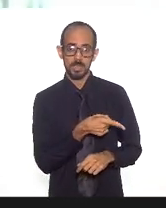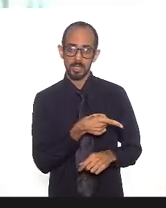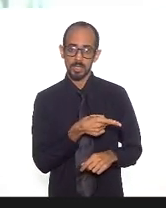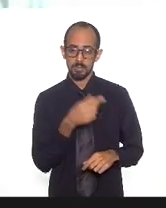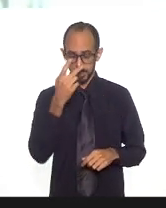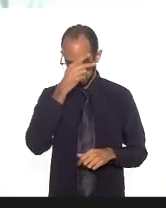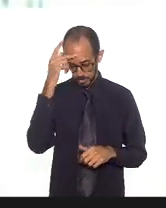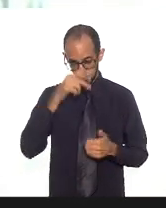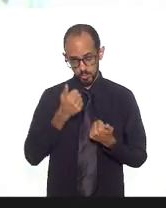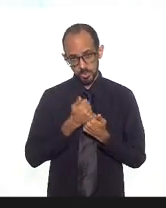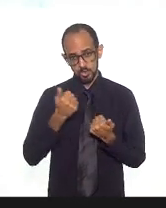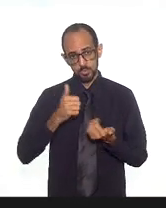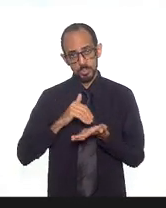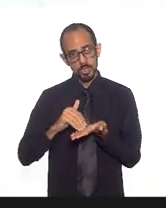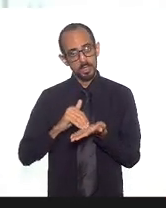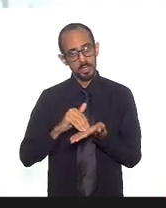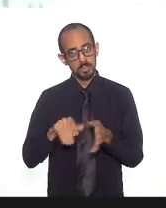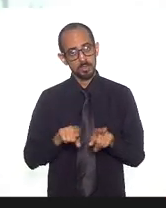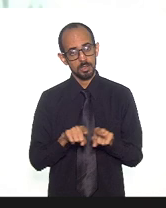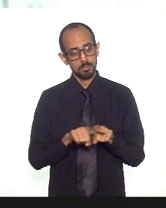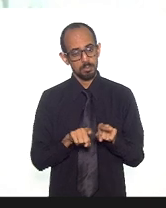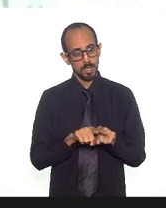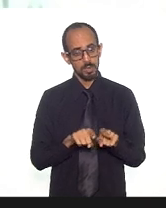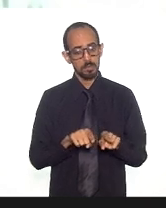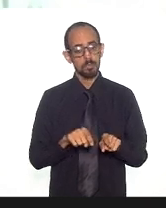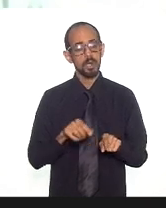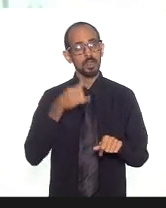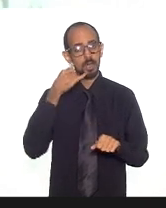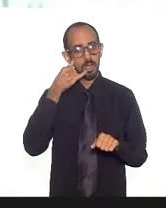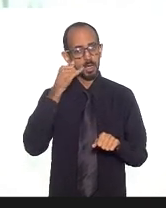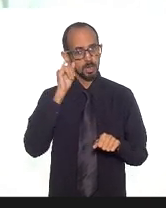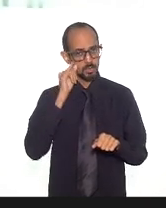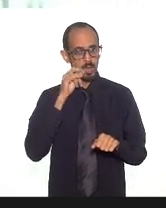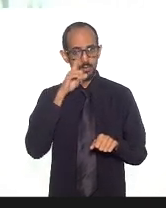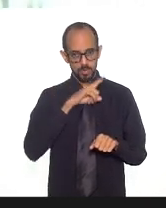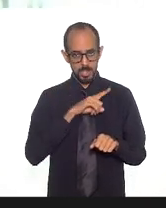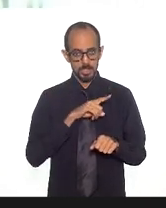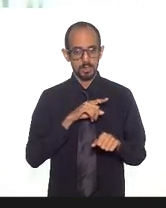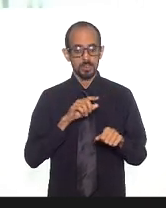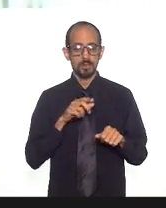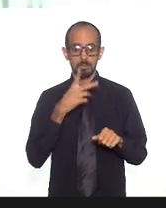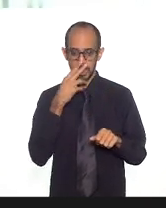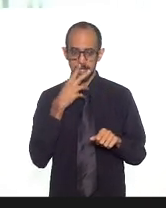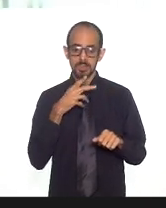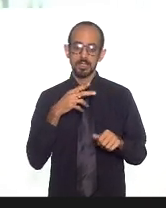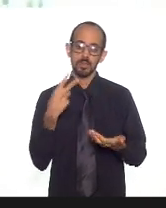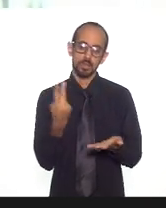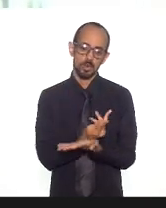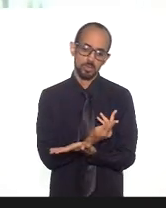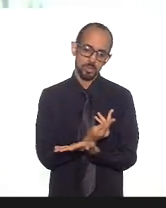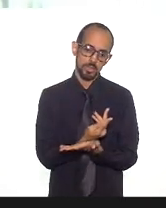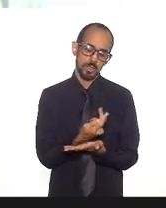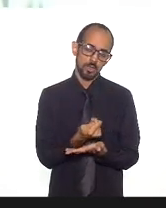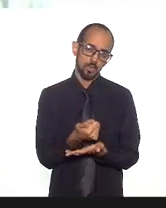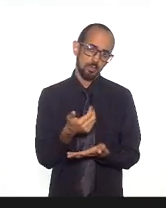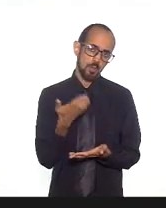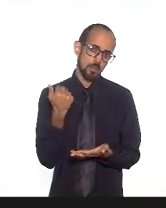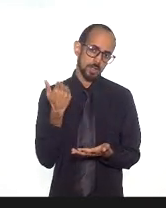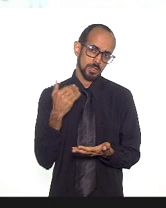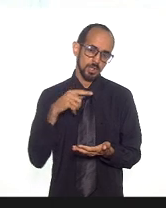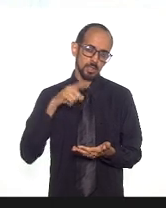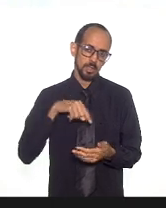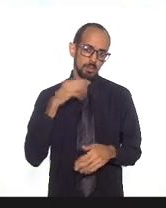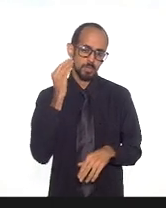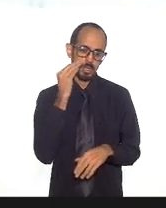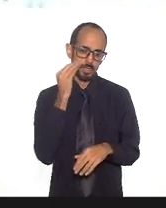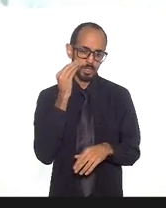o que ela faz, porque senão fica realmente uma instituição inviável. E parece que essa tem sido a tônica nos últimos tempos, uma certa tentativa,